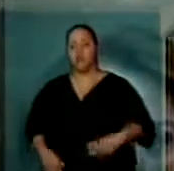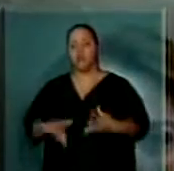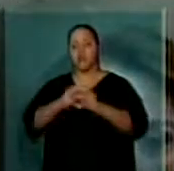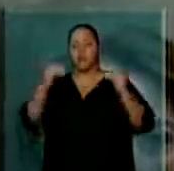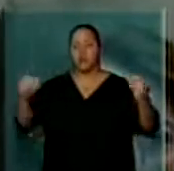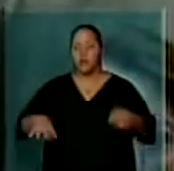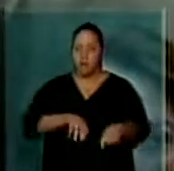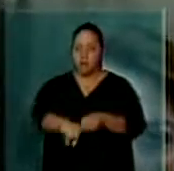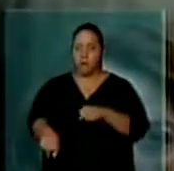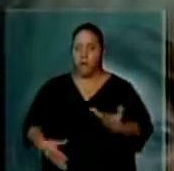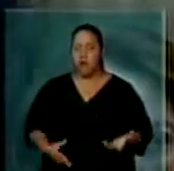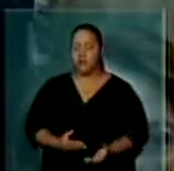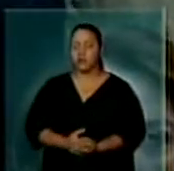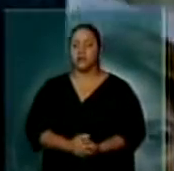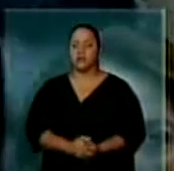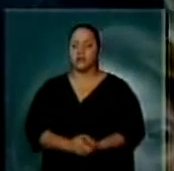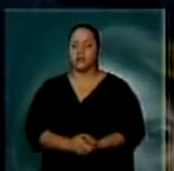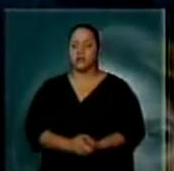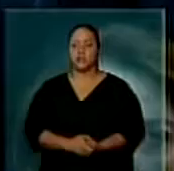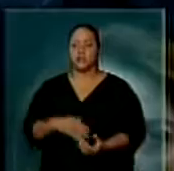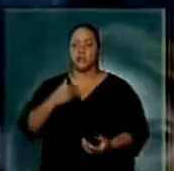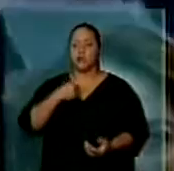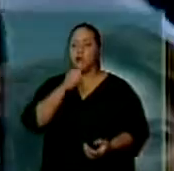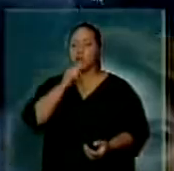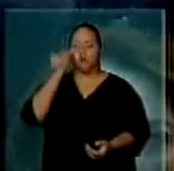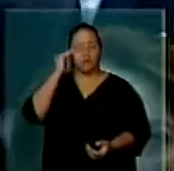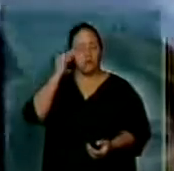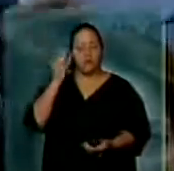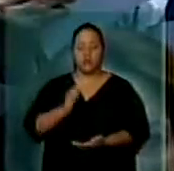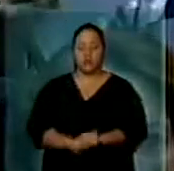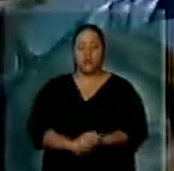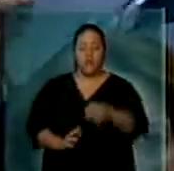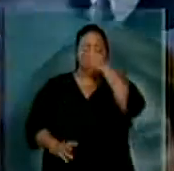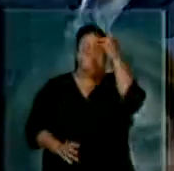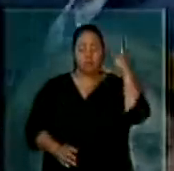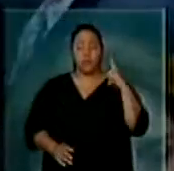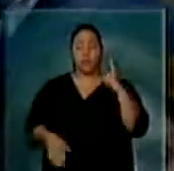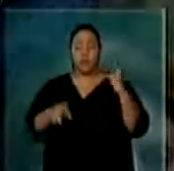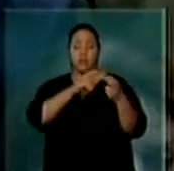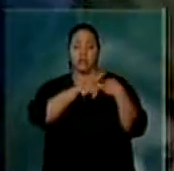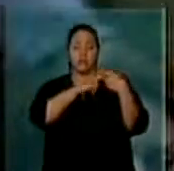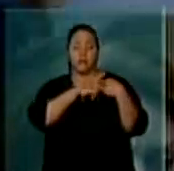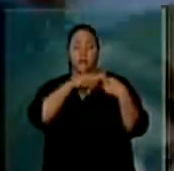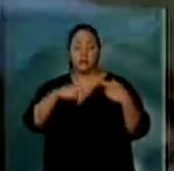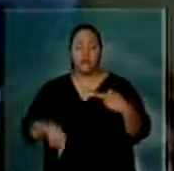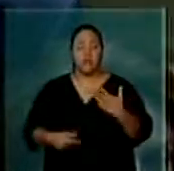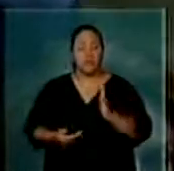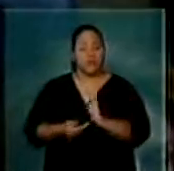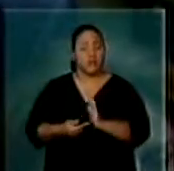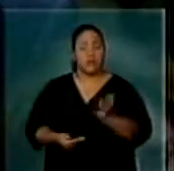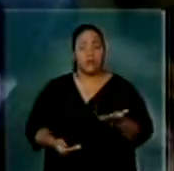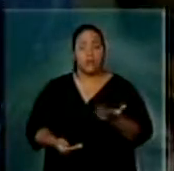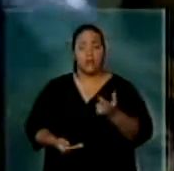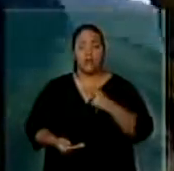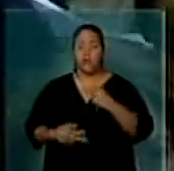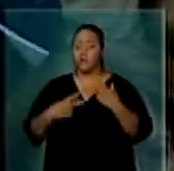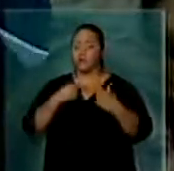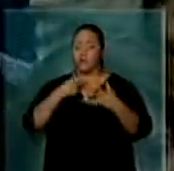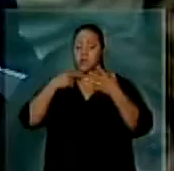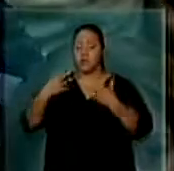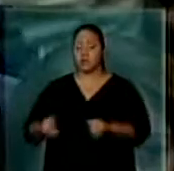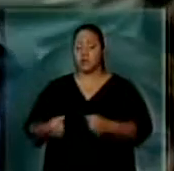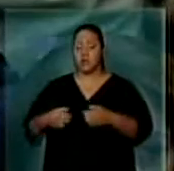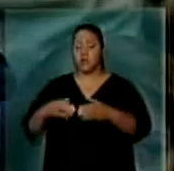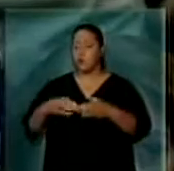o assassinato político, entende? Alguém que tem responsabilidade nessa casa, os partidos políticos de oposição não podiam aceitar